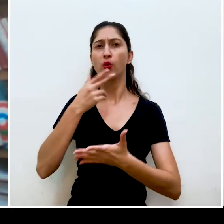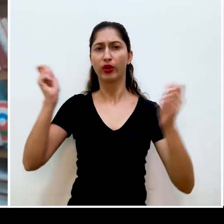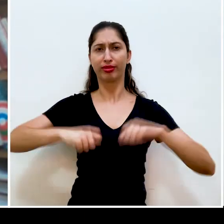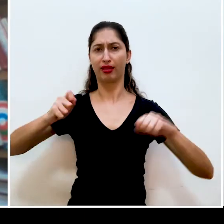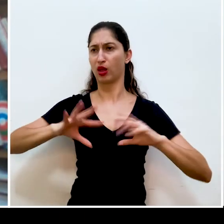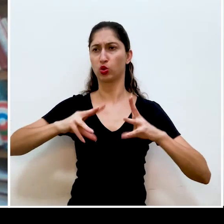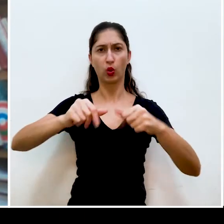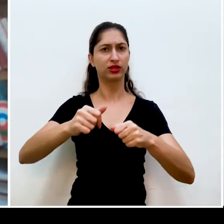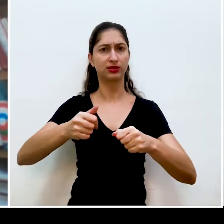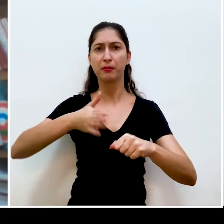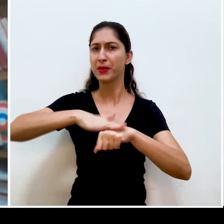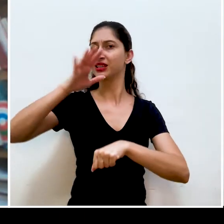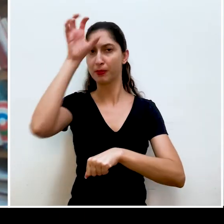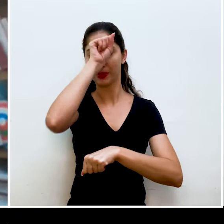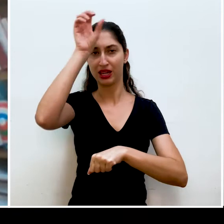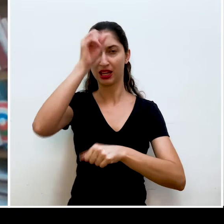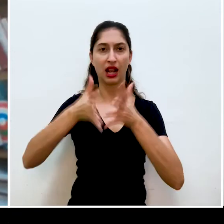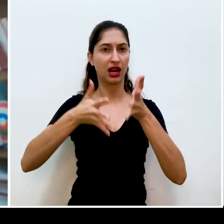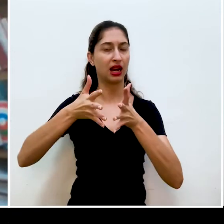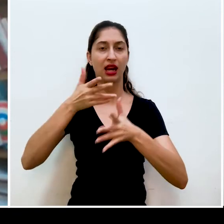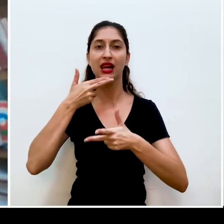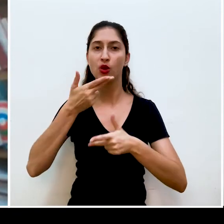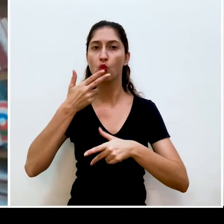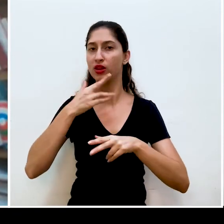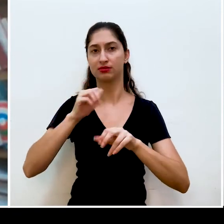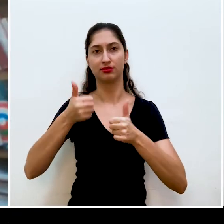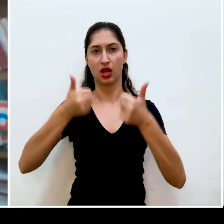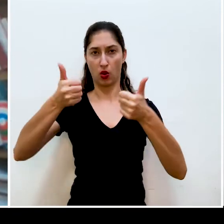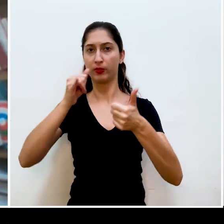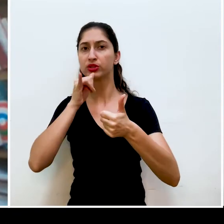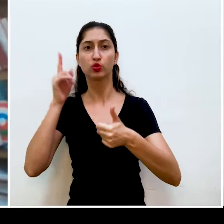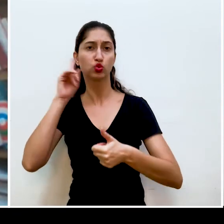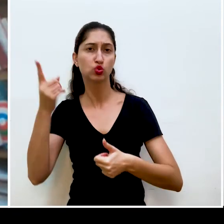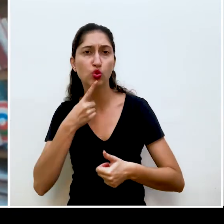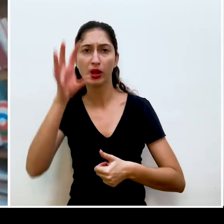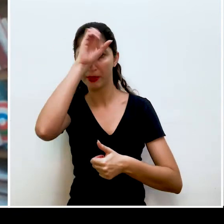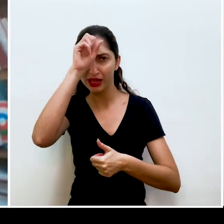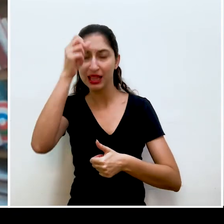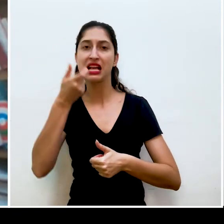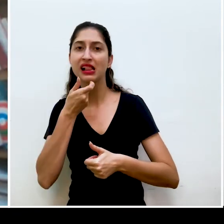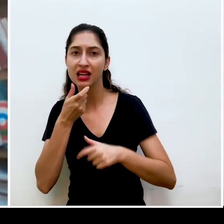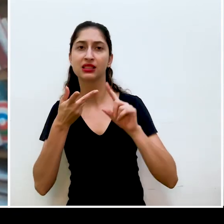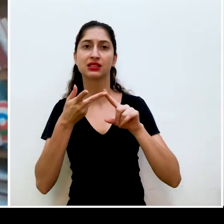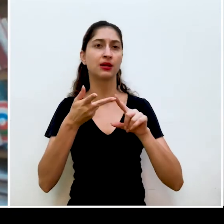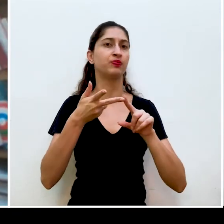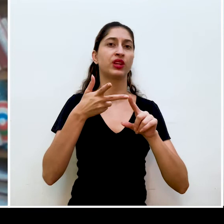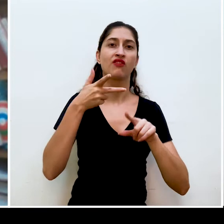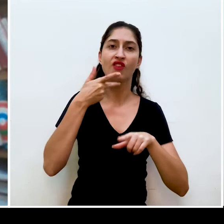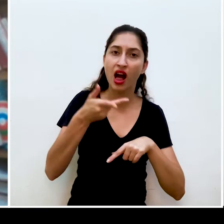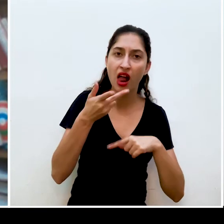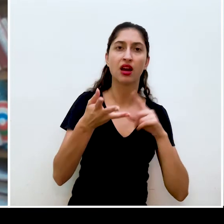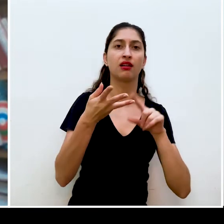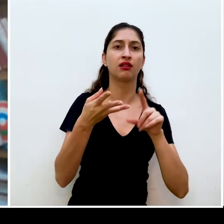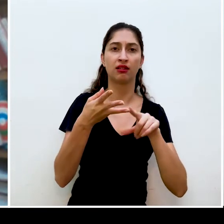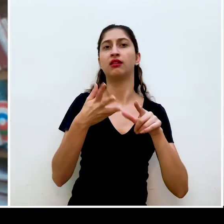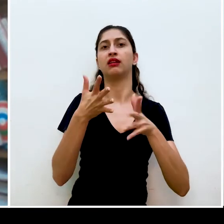tem. Se o surdo souber falar língua oral, língua de sinais, inglês, ele tem mais condições de se inserir com qualidade do que